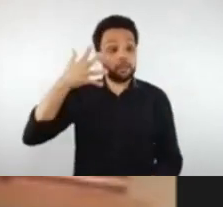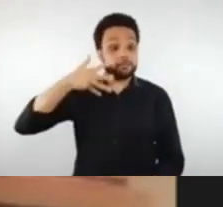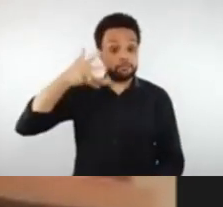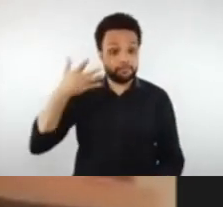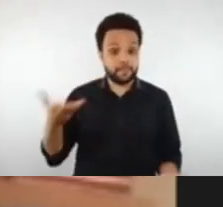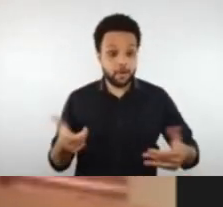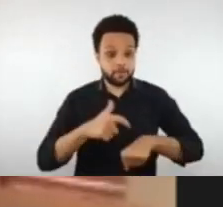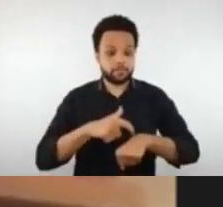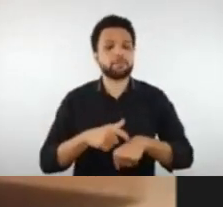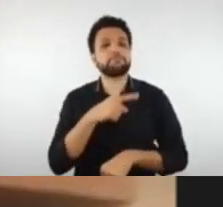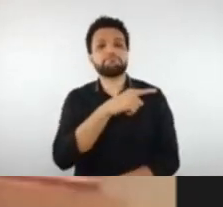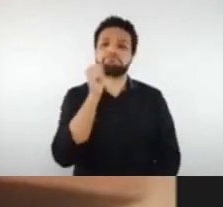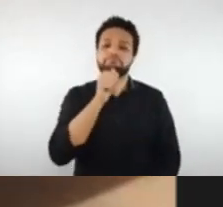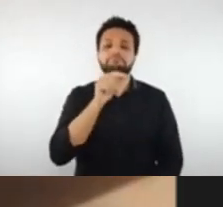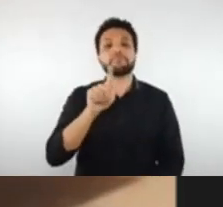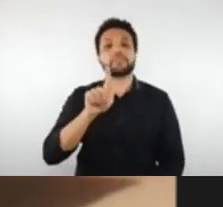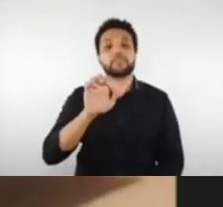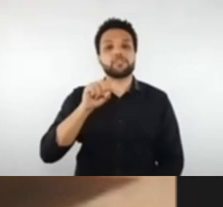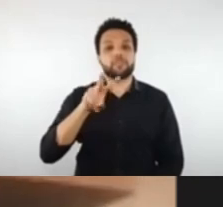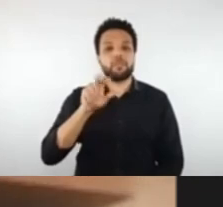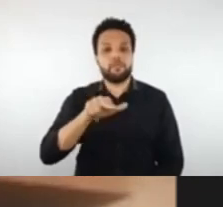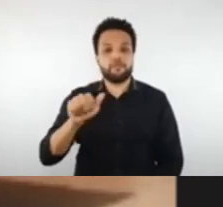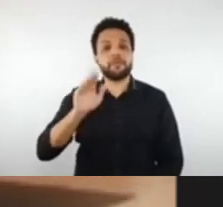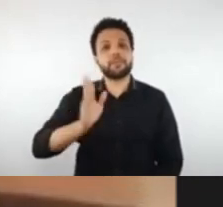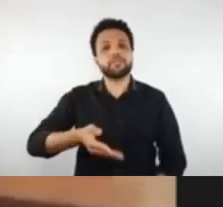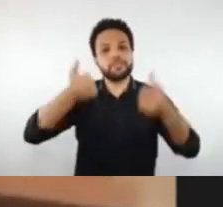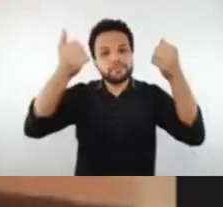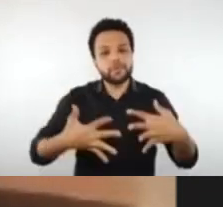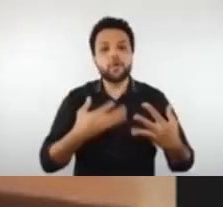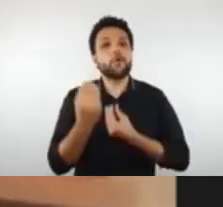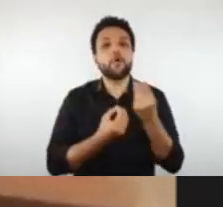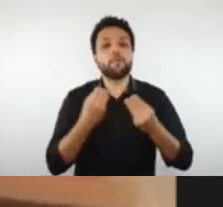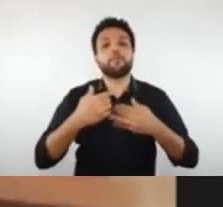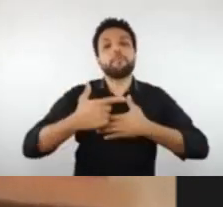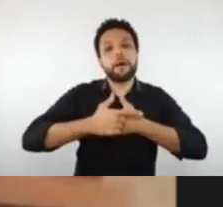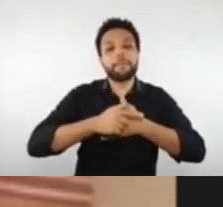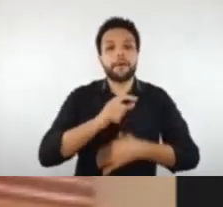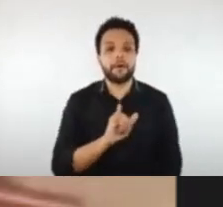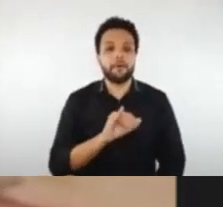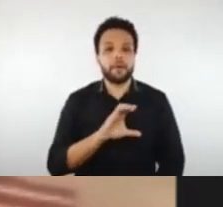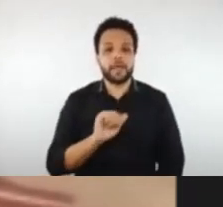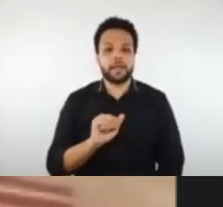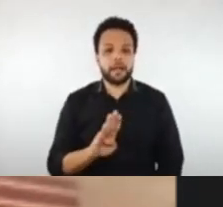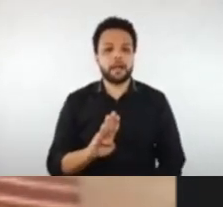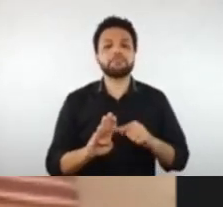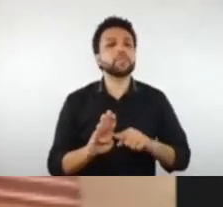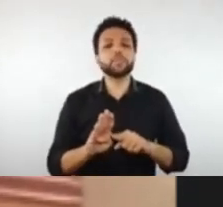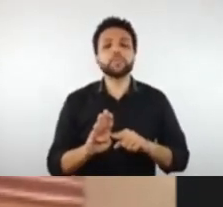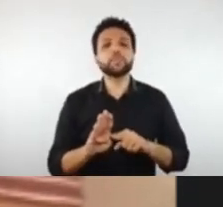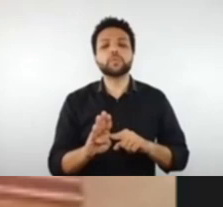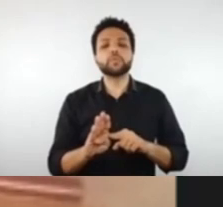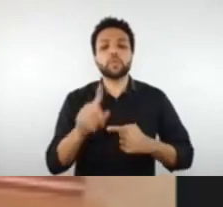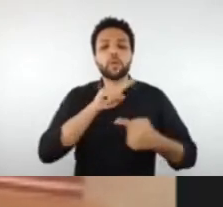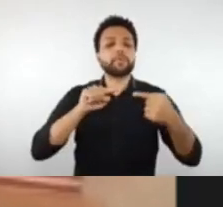Bom, a Giovana já introduziu aí o papel do ICAB, assim,